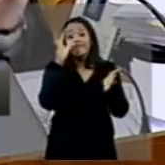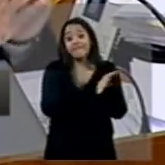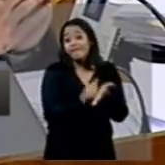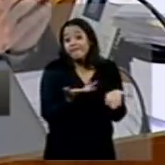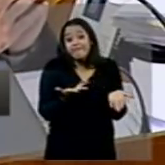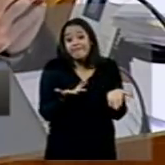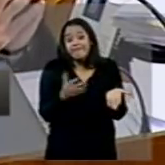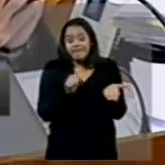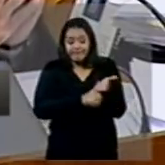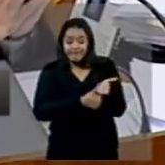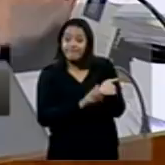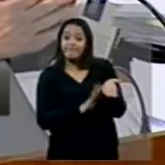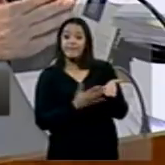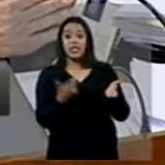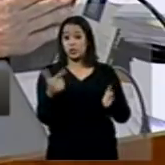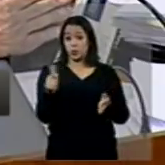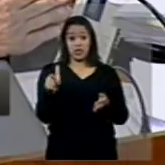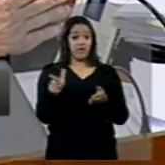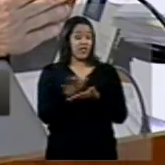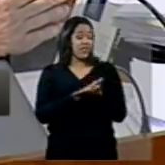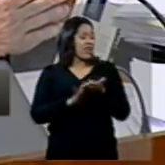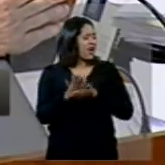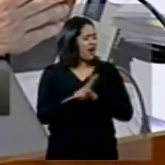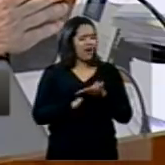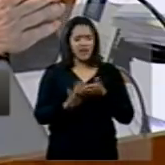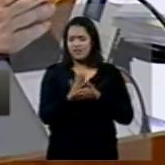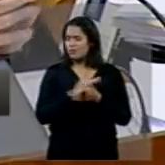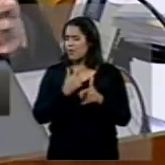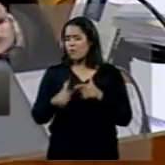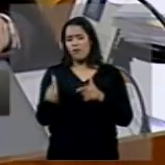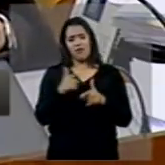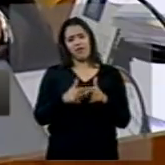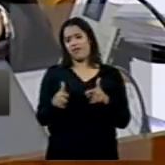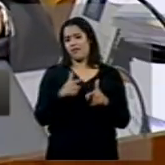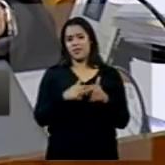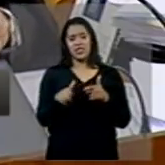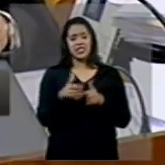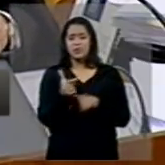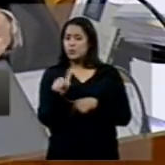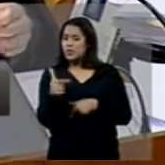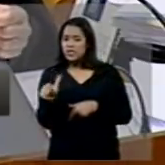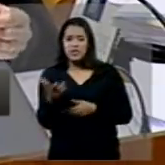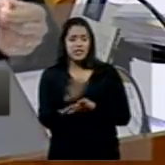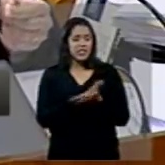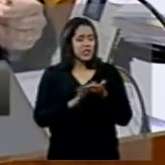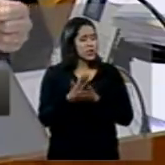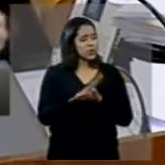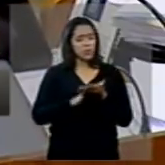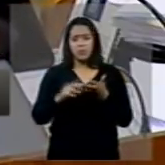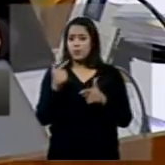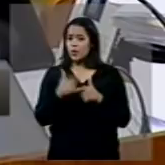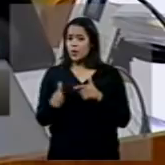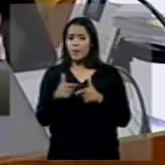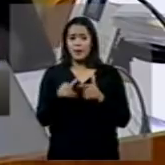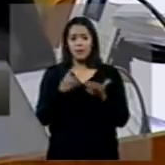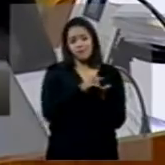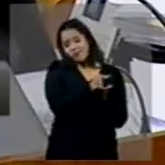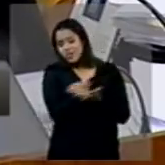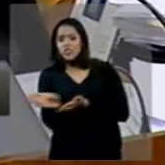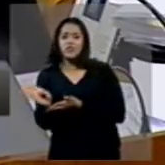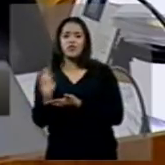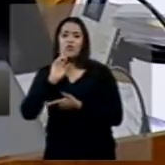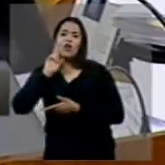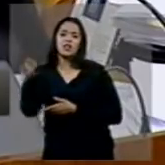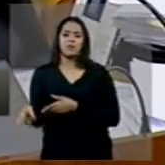houve nenhum problema à legitimidade eleitoral, não houve nenhum problema de desvirtuamento do